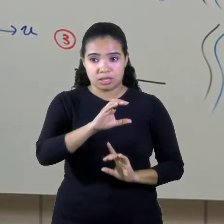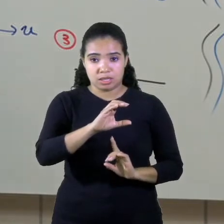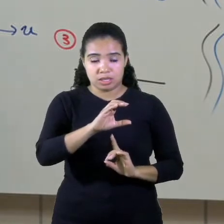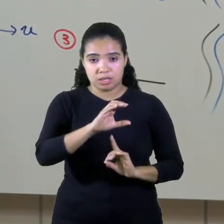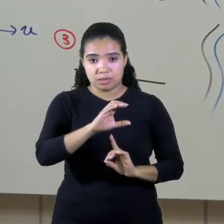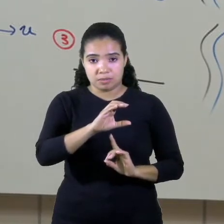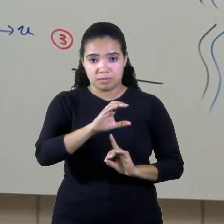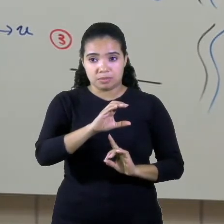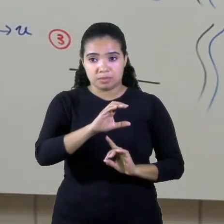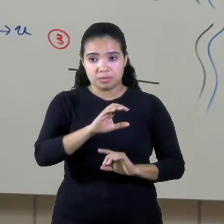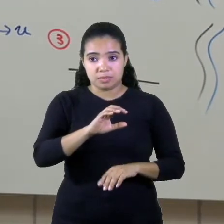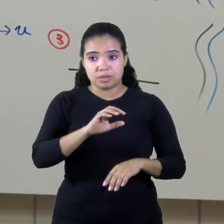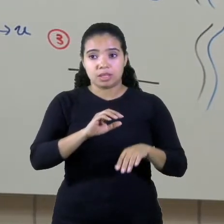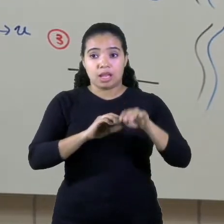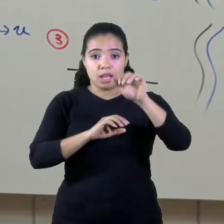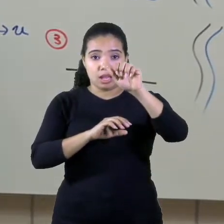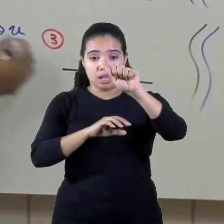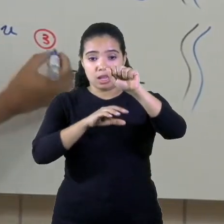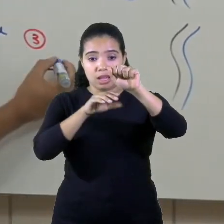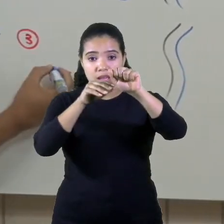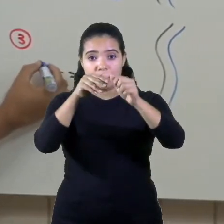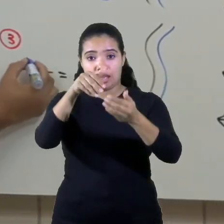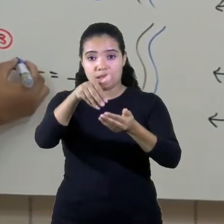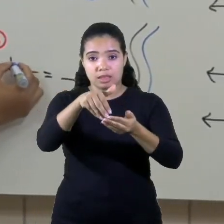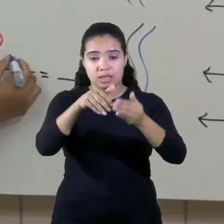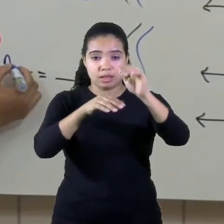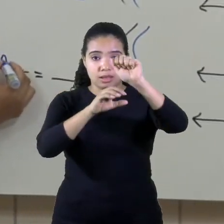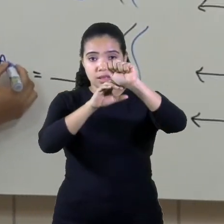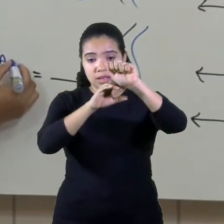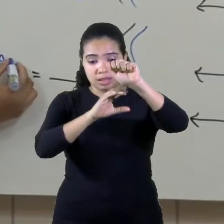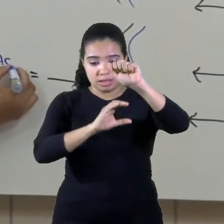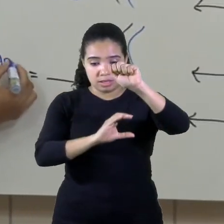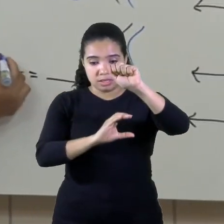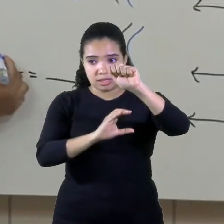então eu peguei de A até o C